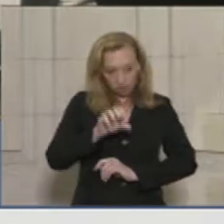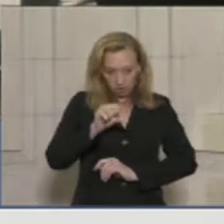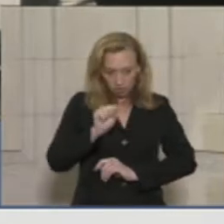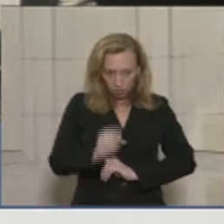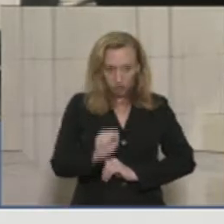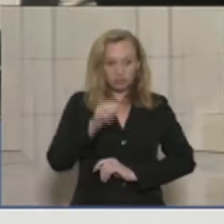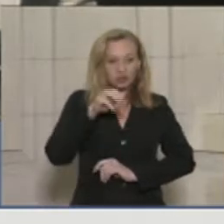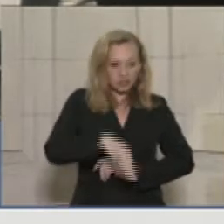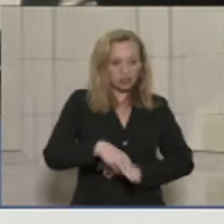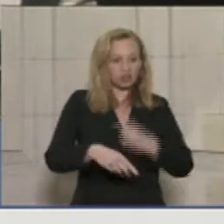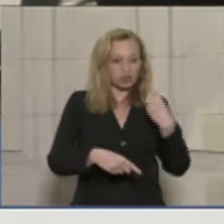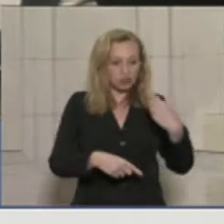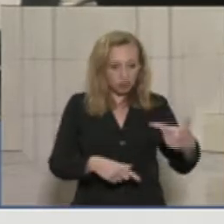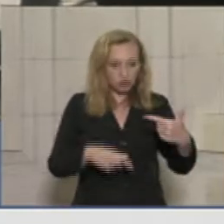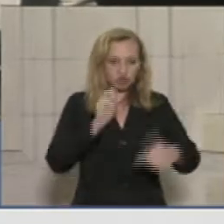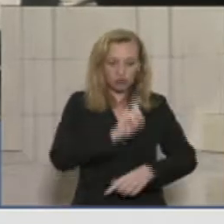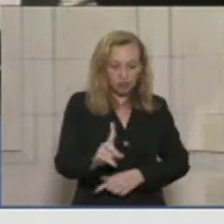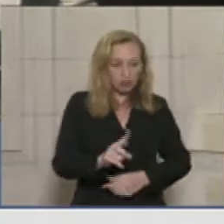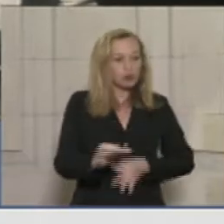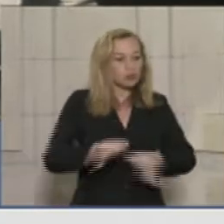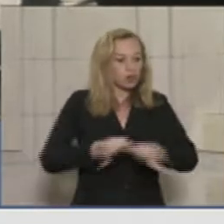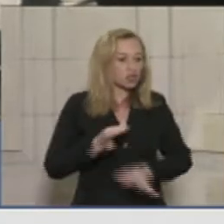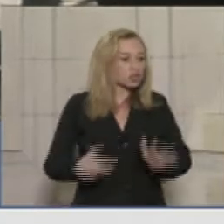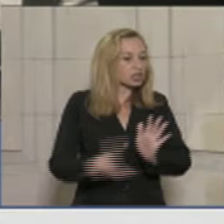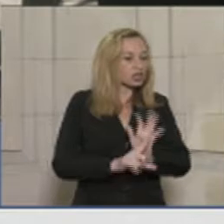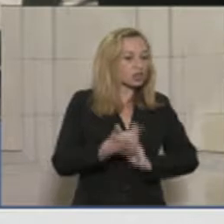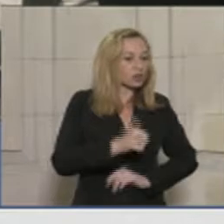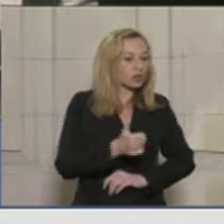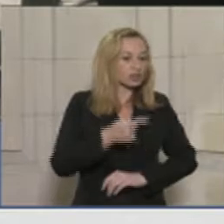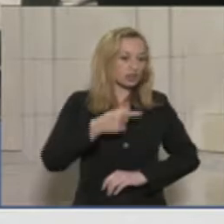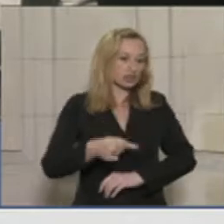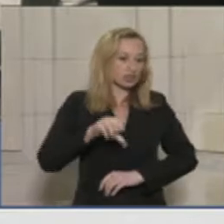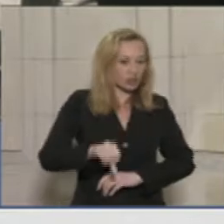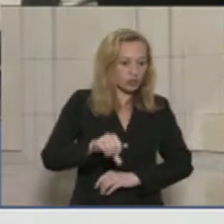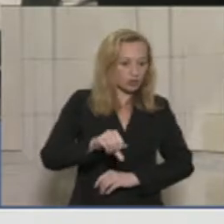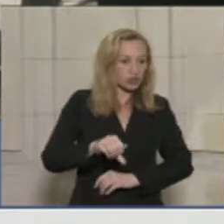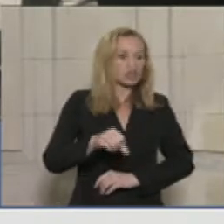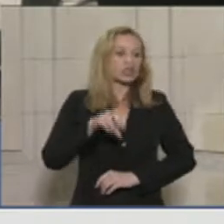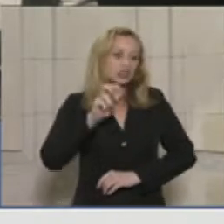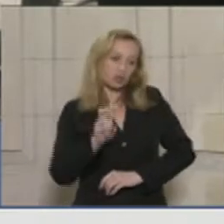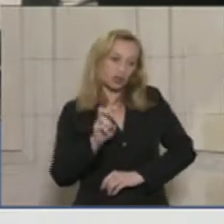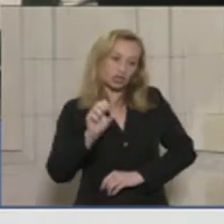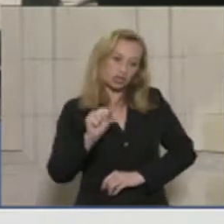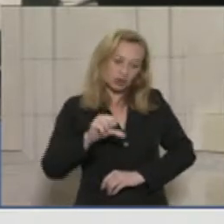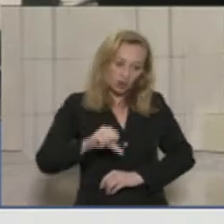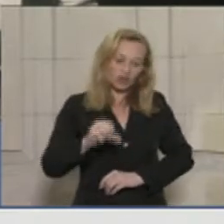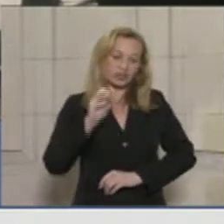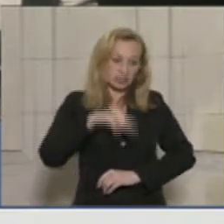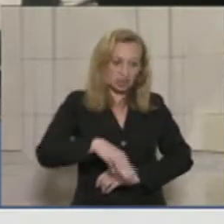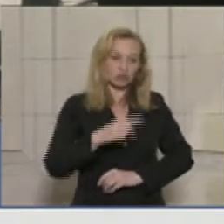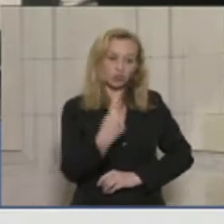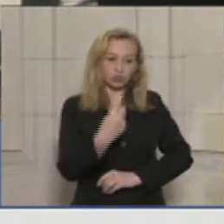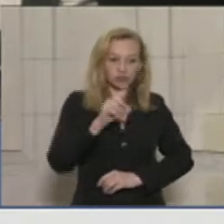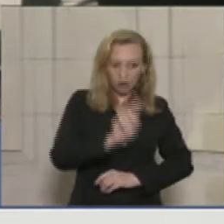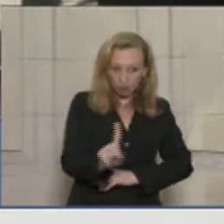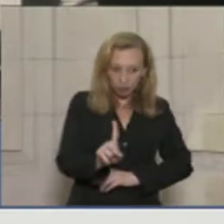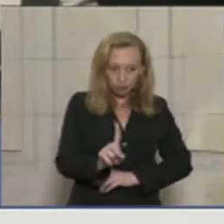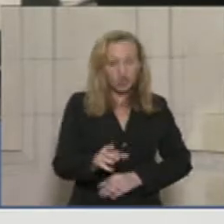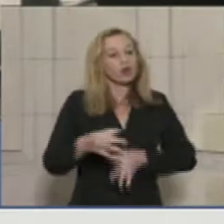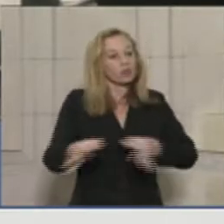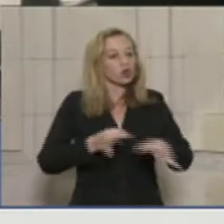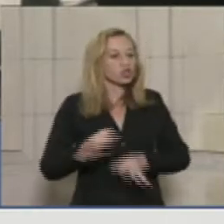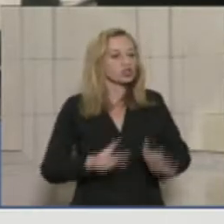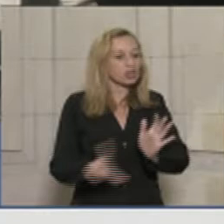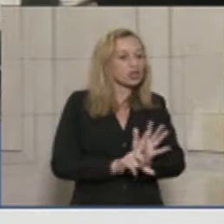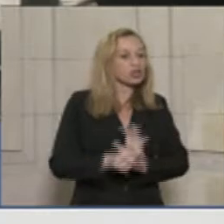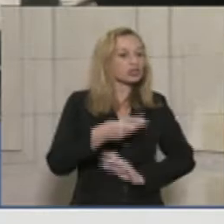58 sim e 2 não. Projeto de lei 1179, 59 sim e 1 não. Projeto